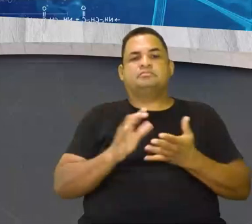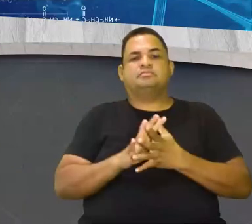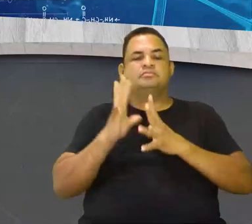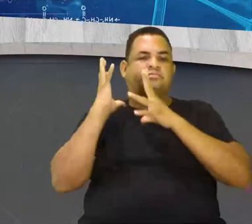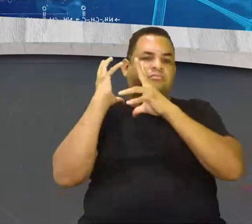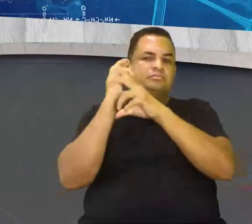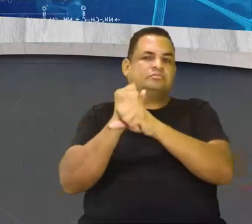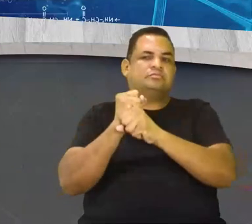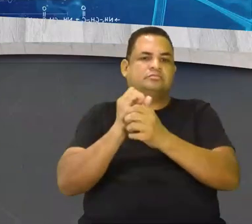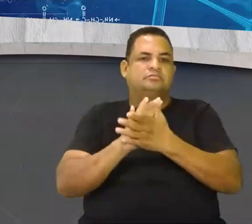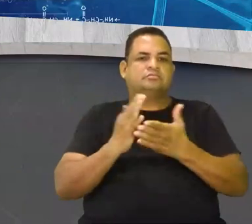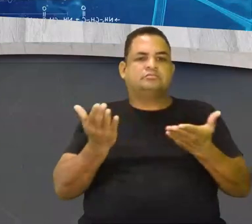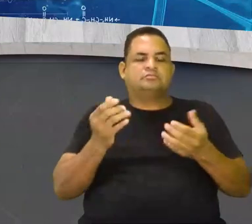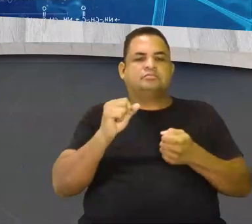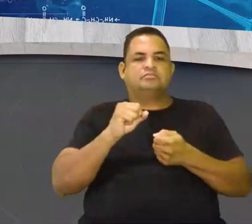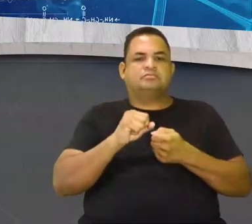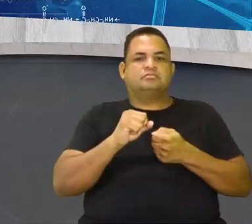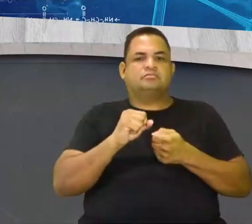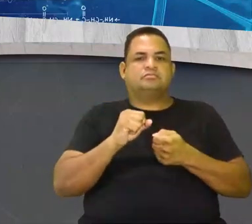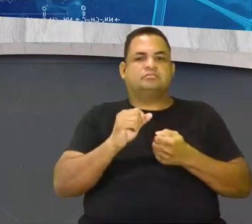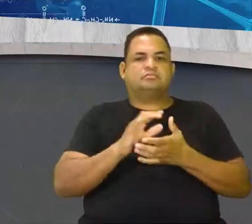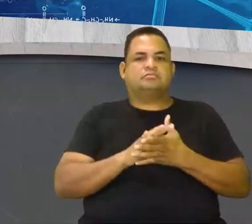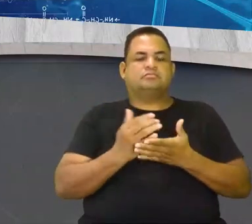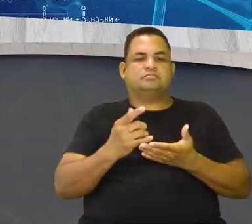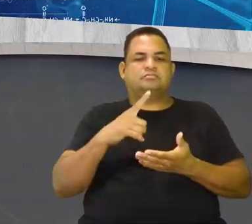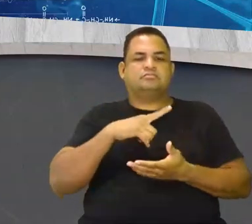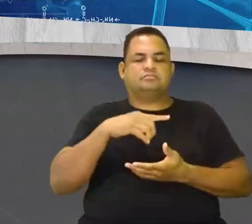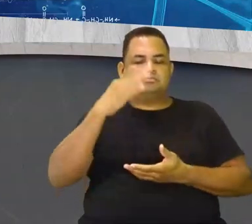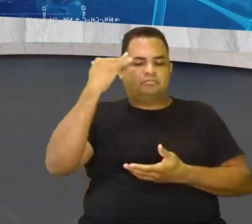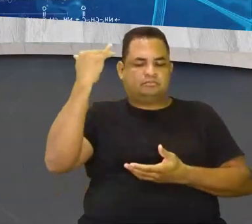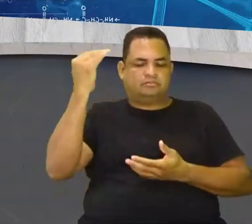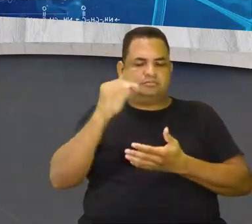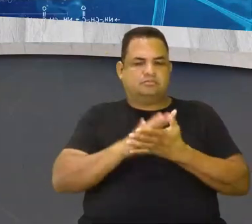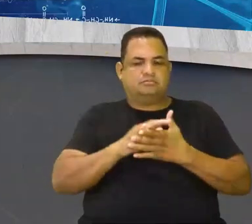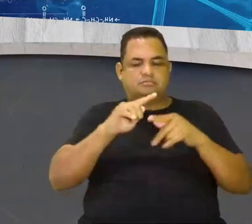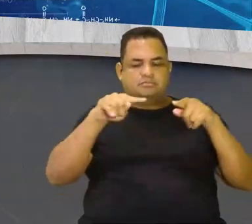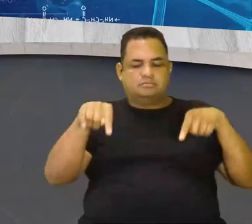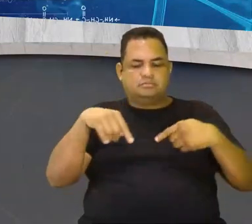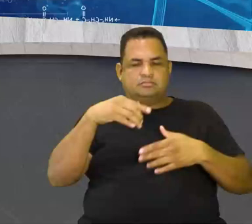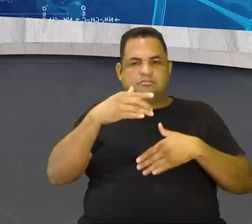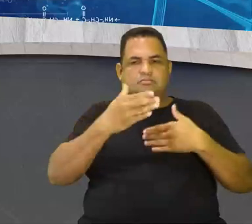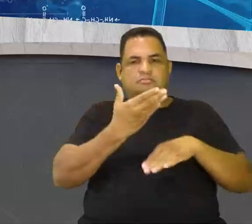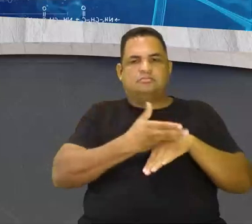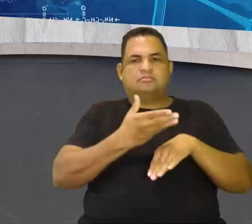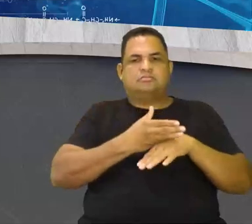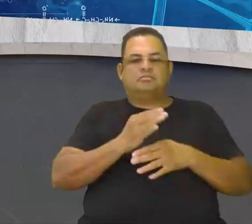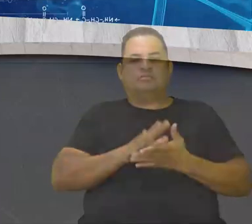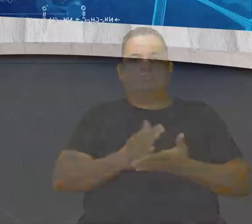revisão e vocês vão fazer para que vocês tenham um sucesso na atividade de sala. Valeu!